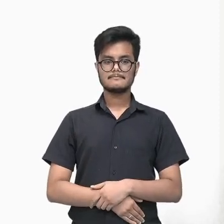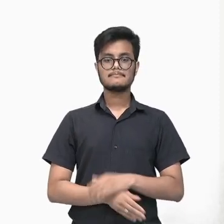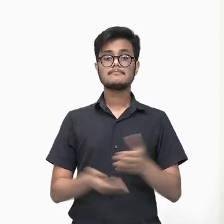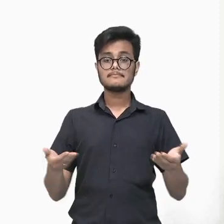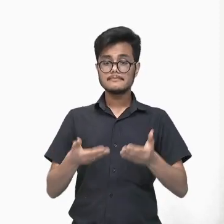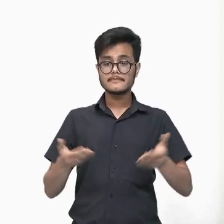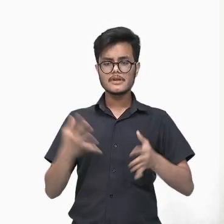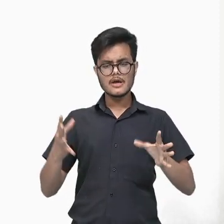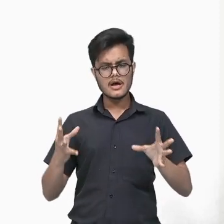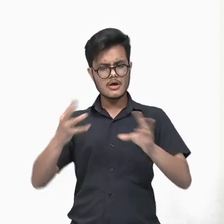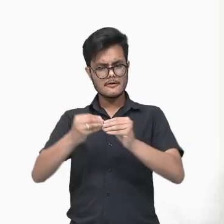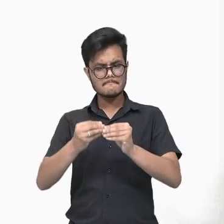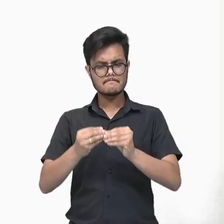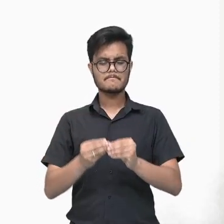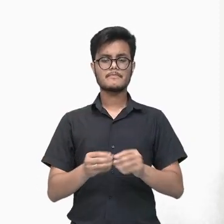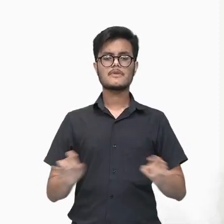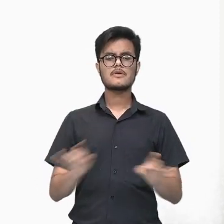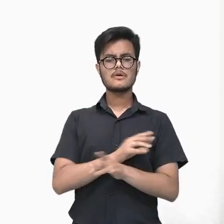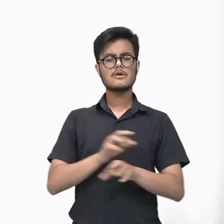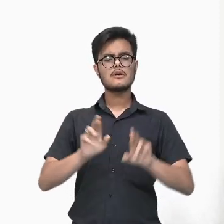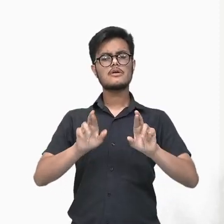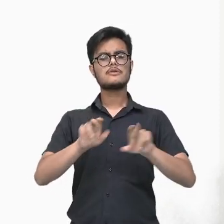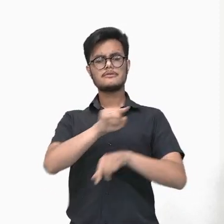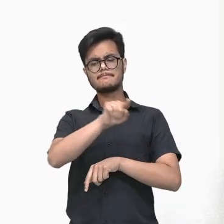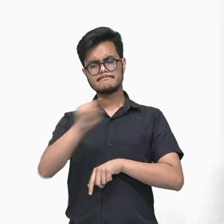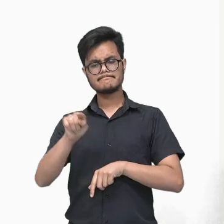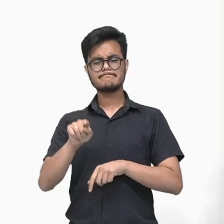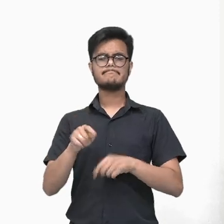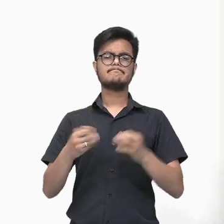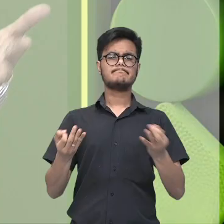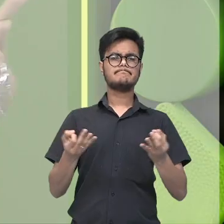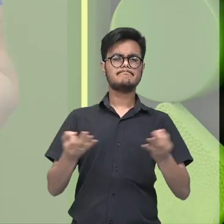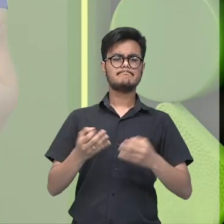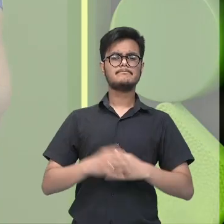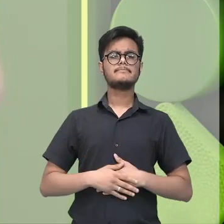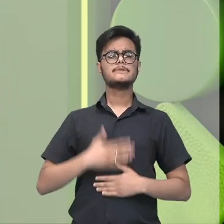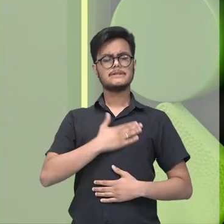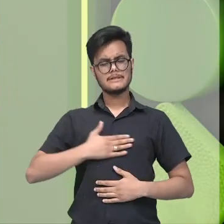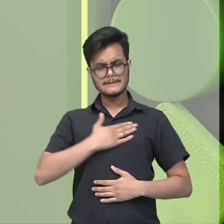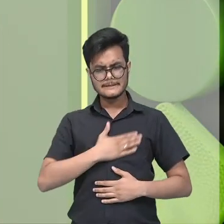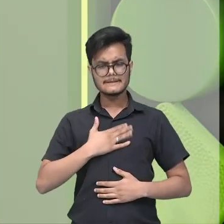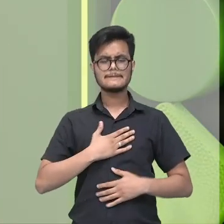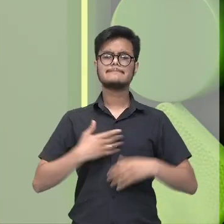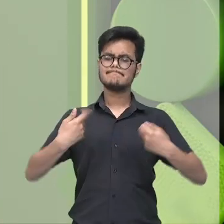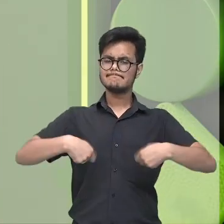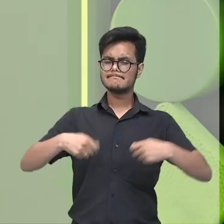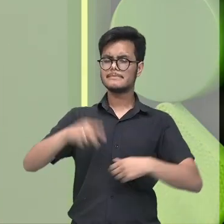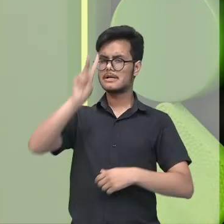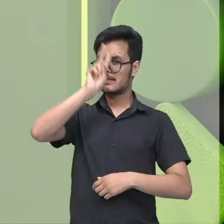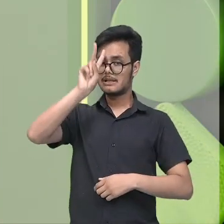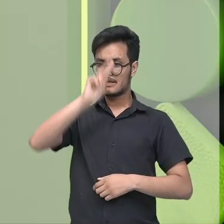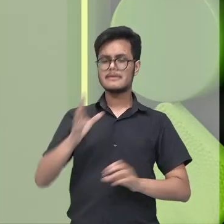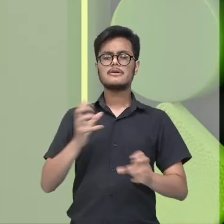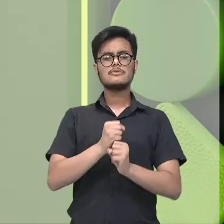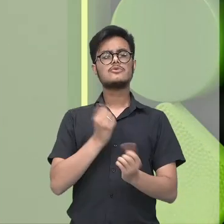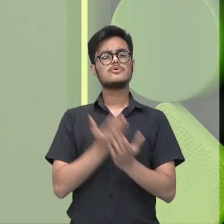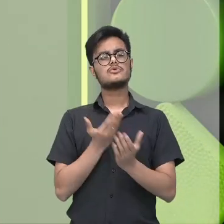a nossa revisão. Eu espero que vocês tenham gostado e relembrado do que nós